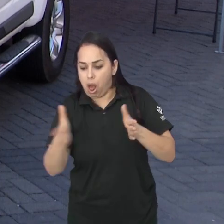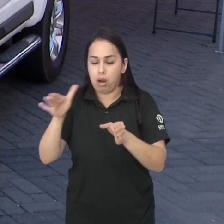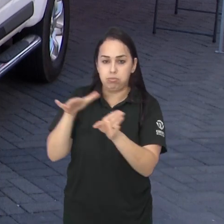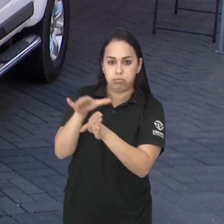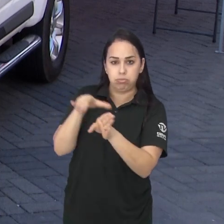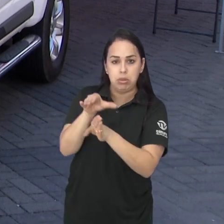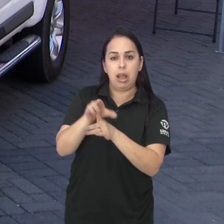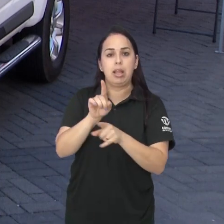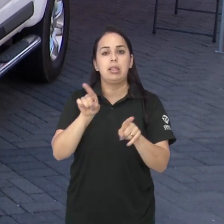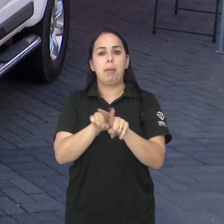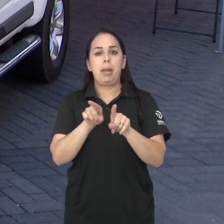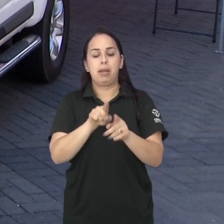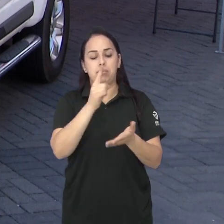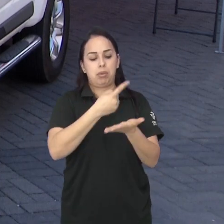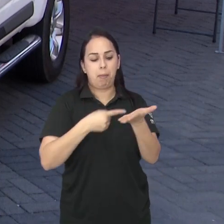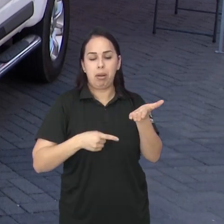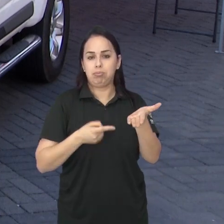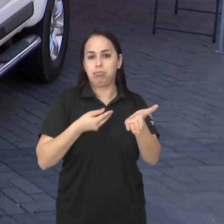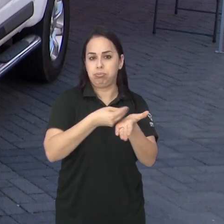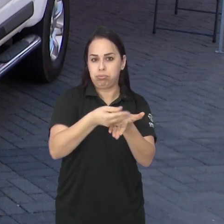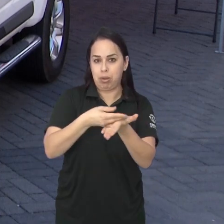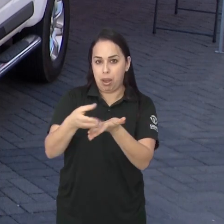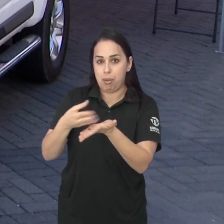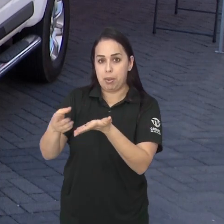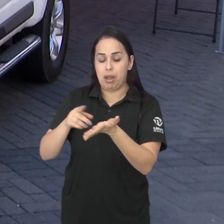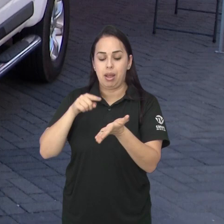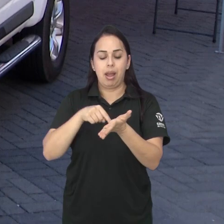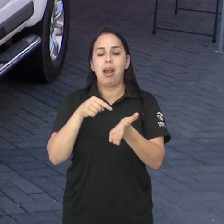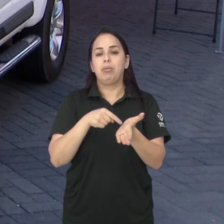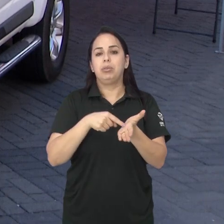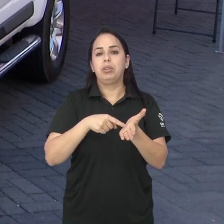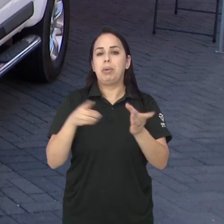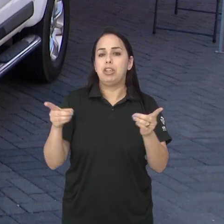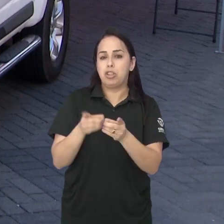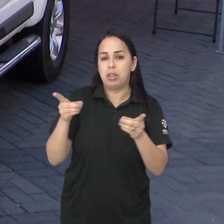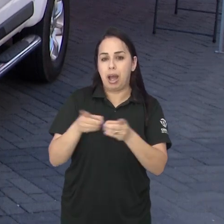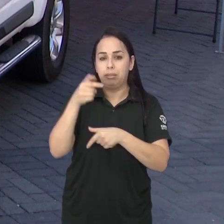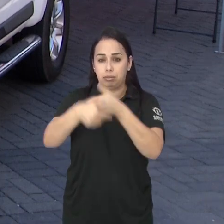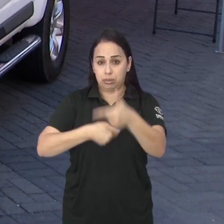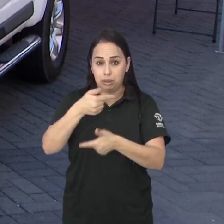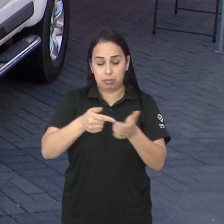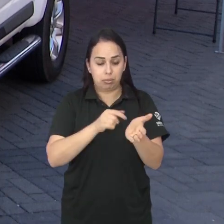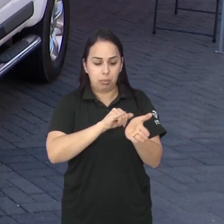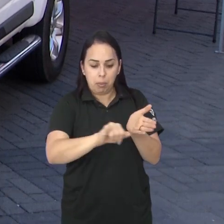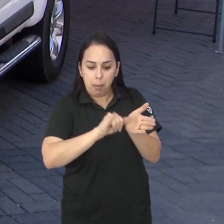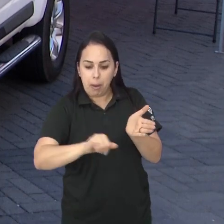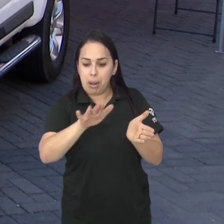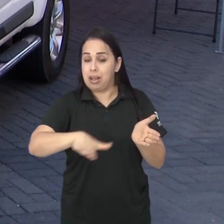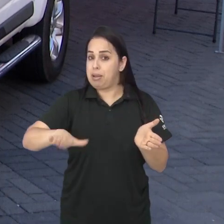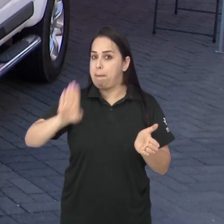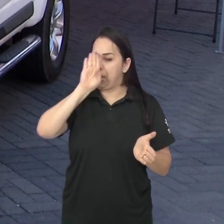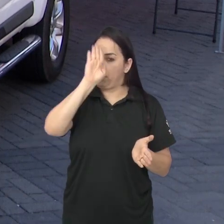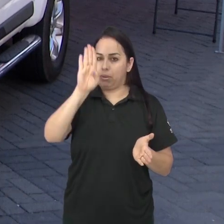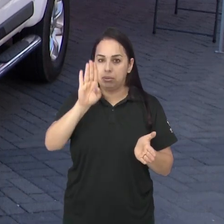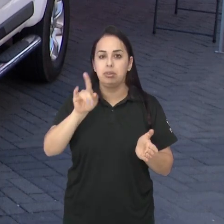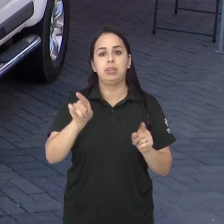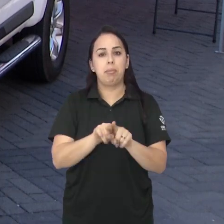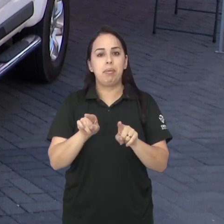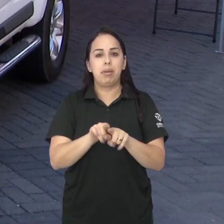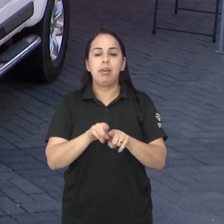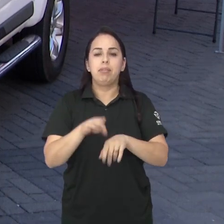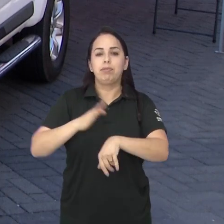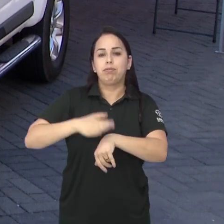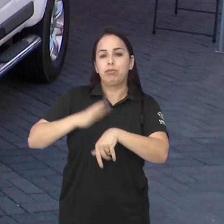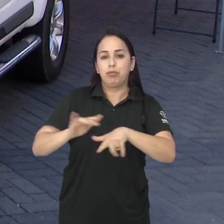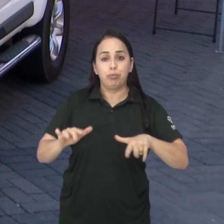faz orientação, usa cartilhas inclusive, né, para um trabalho bastante dinâmico, para as crianças principalmente,